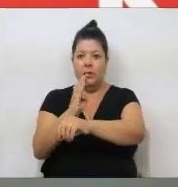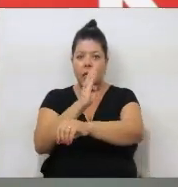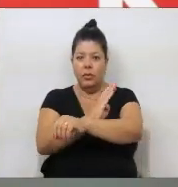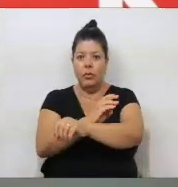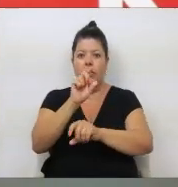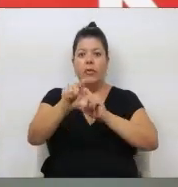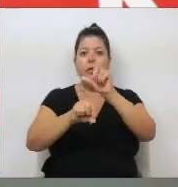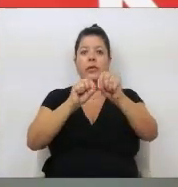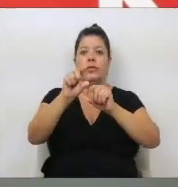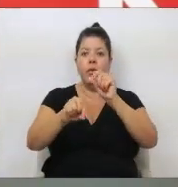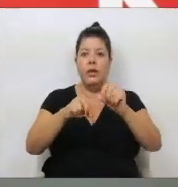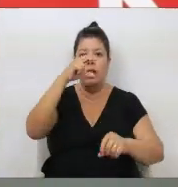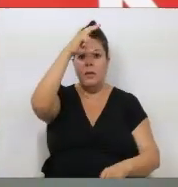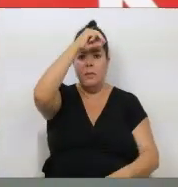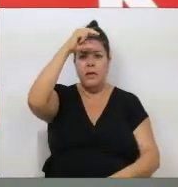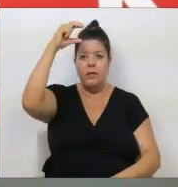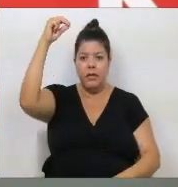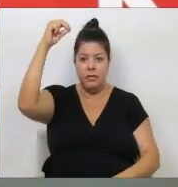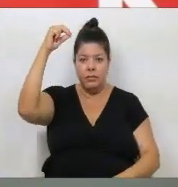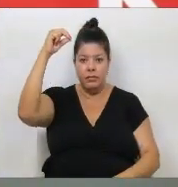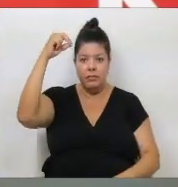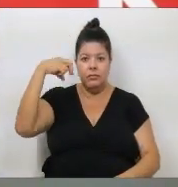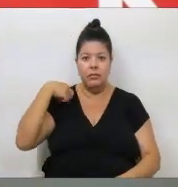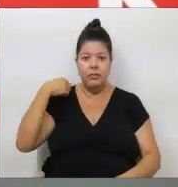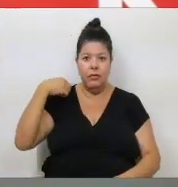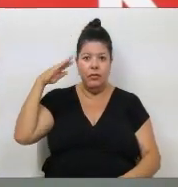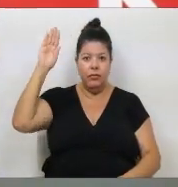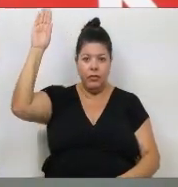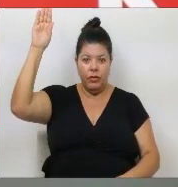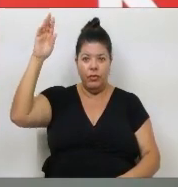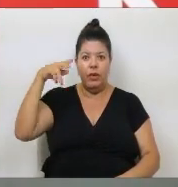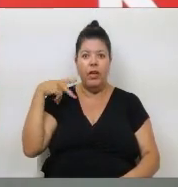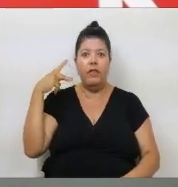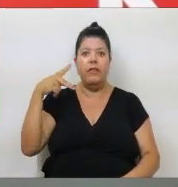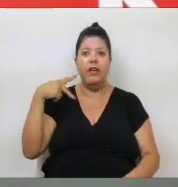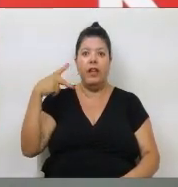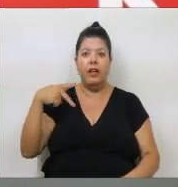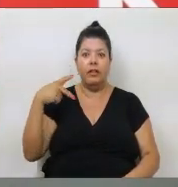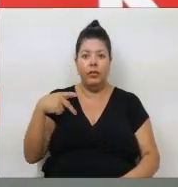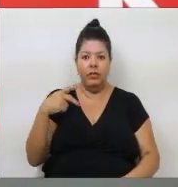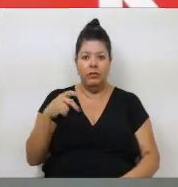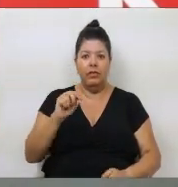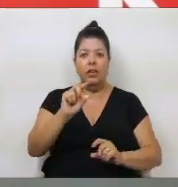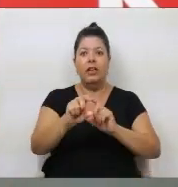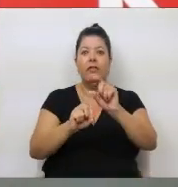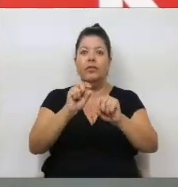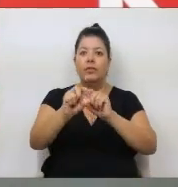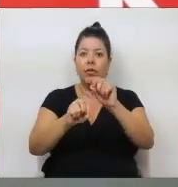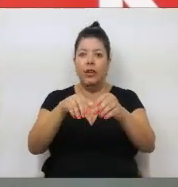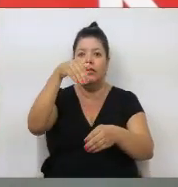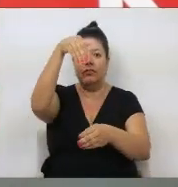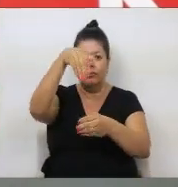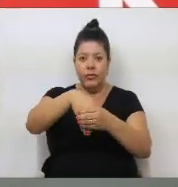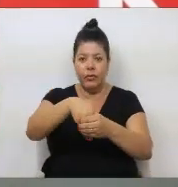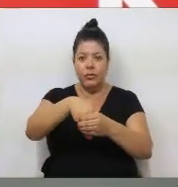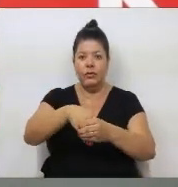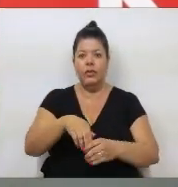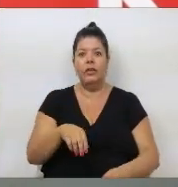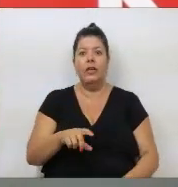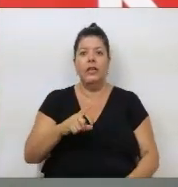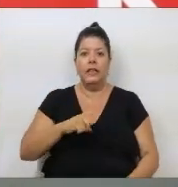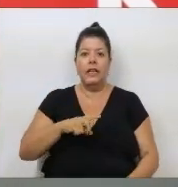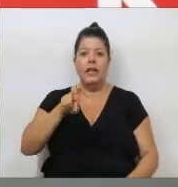próximos 4 anos. Em uma eleição de turno único, 5 pessoas de diferentes partidos ou coligações disputam a preferência dos